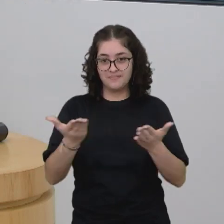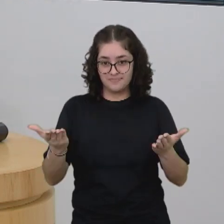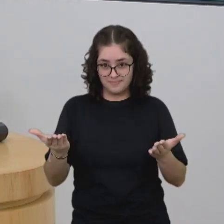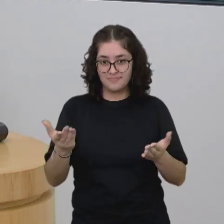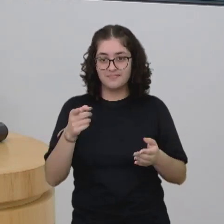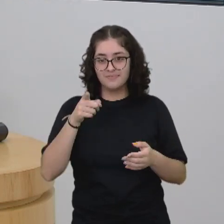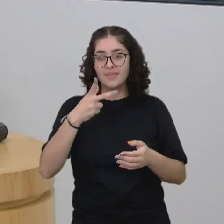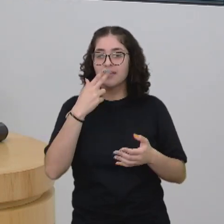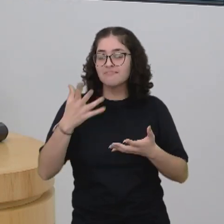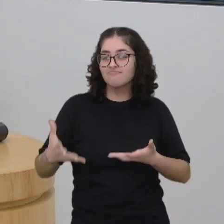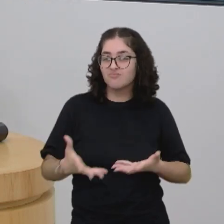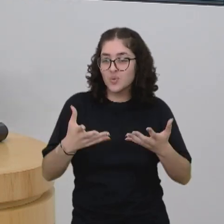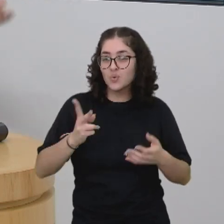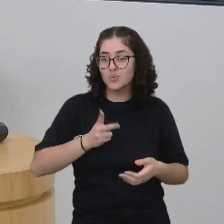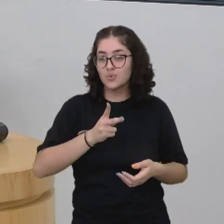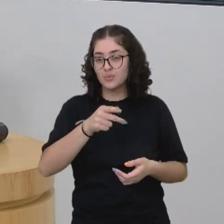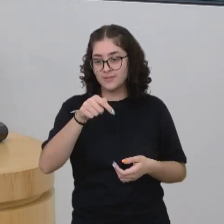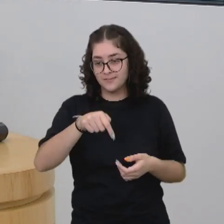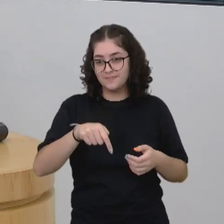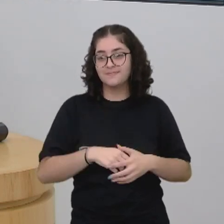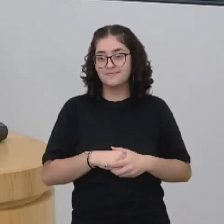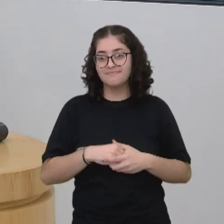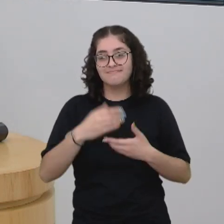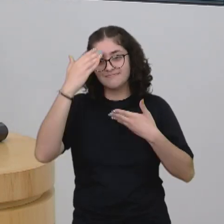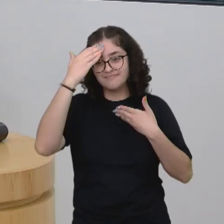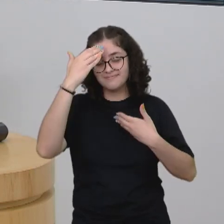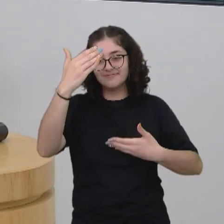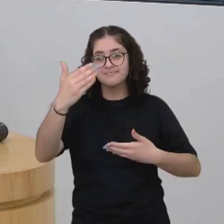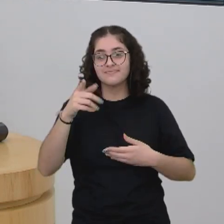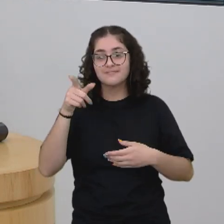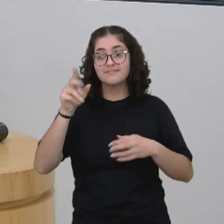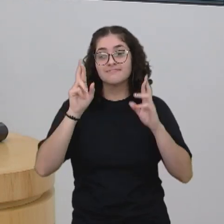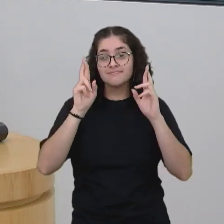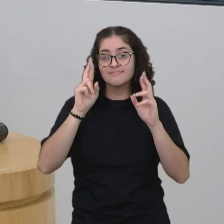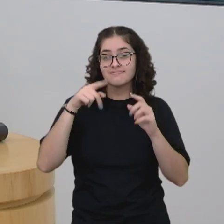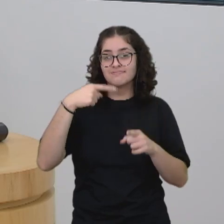vocês que me motivam a estar aqui todos os dias. Então, eu só tenho a agradecer